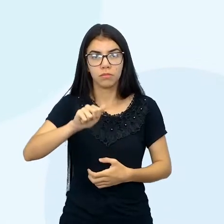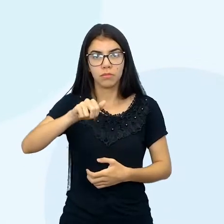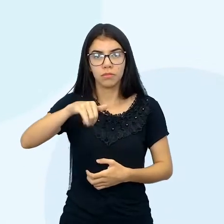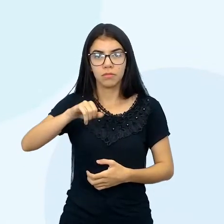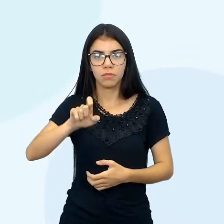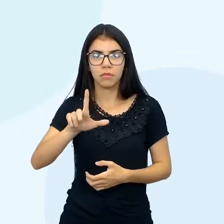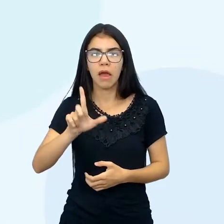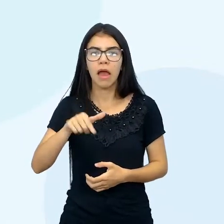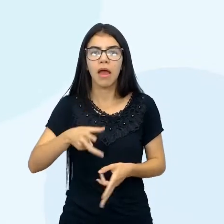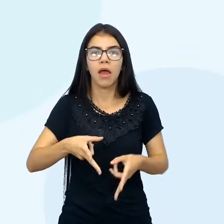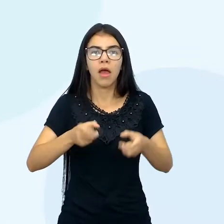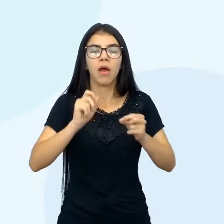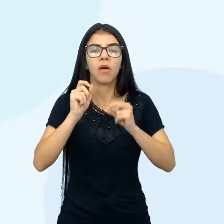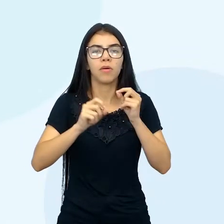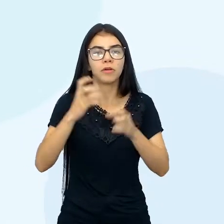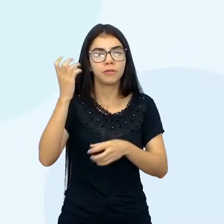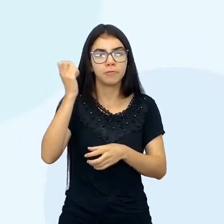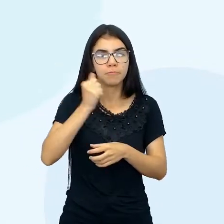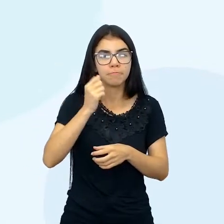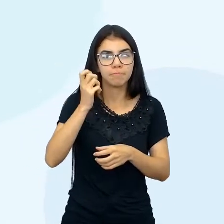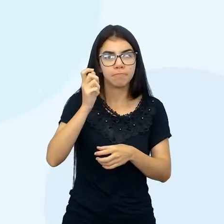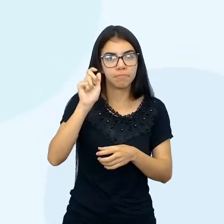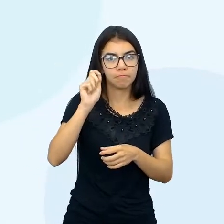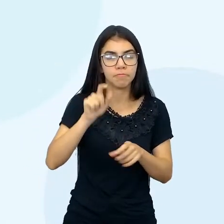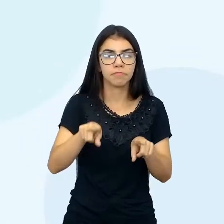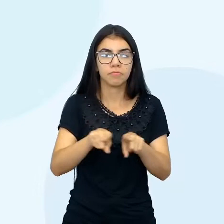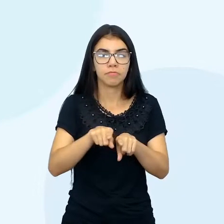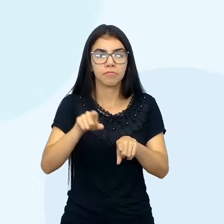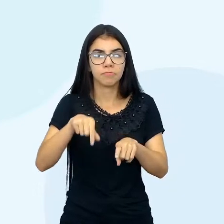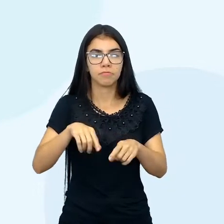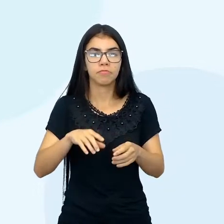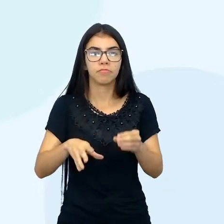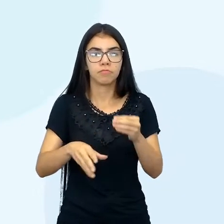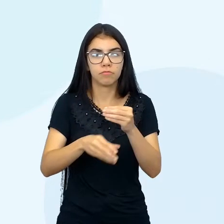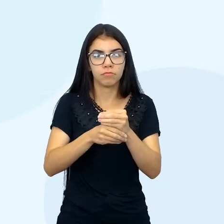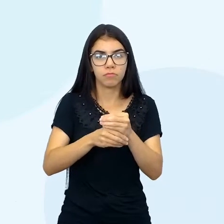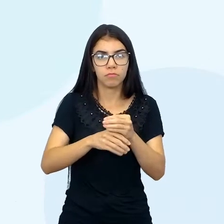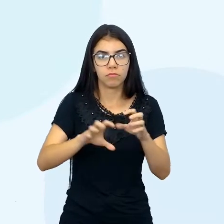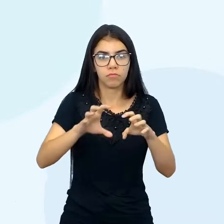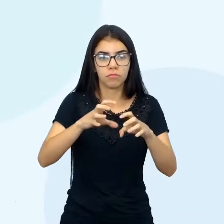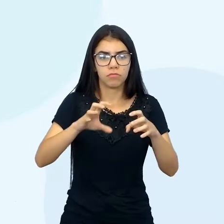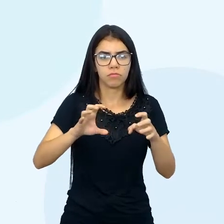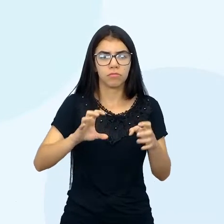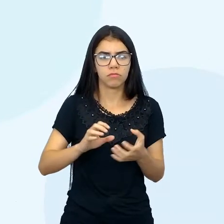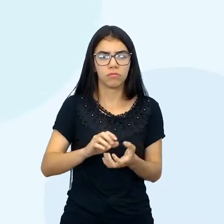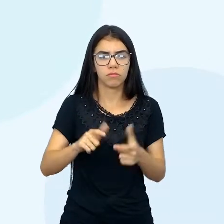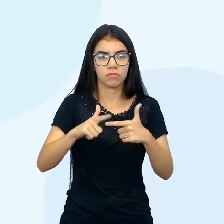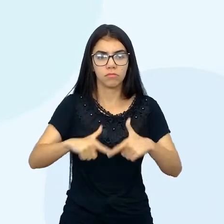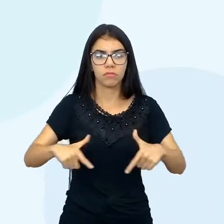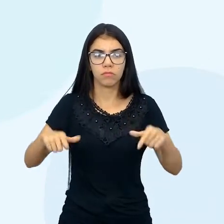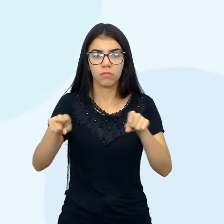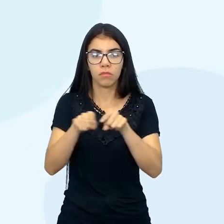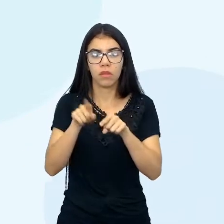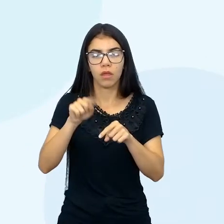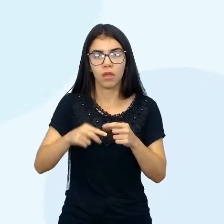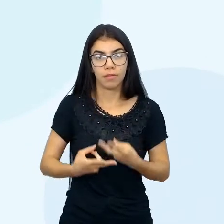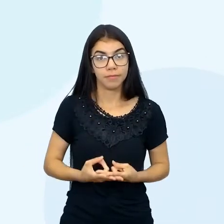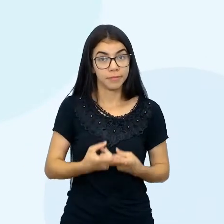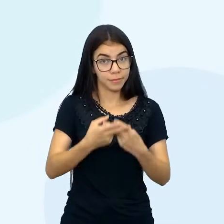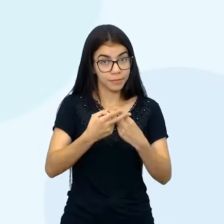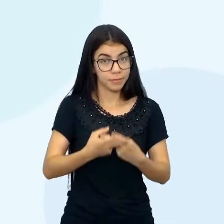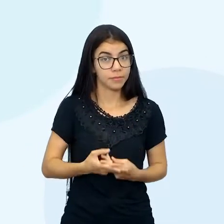mostravam uma palidez grisalha e triste, feita de acumulações de espumas secas. Continua comigo, paciência, olha